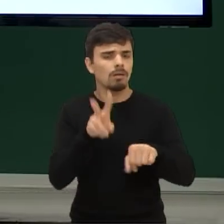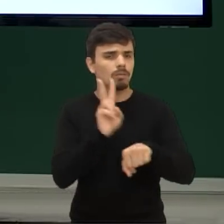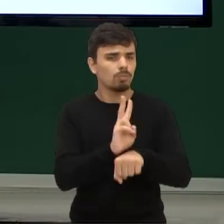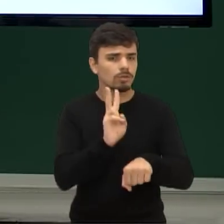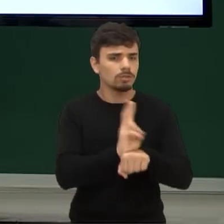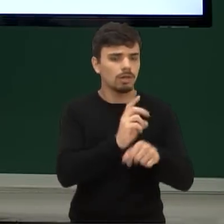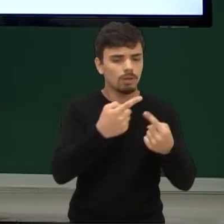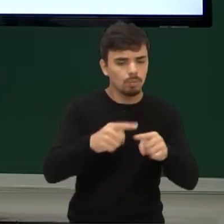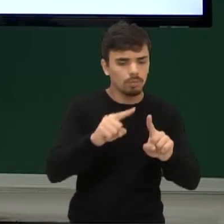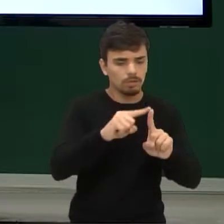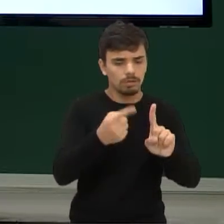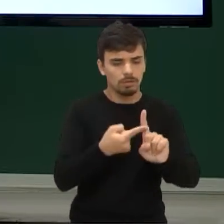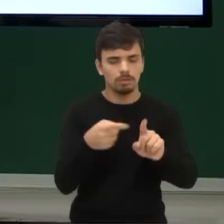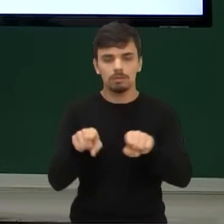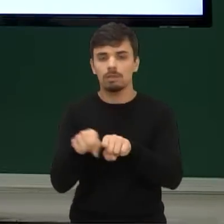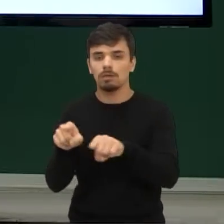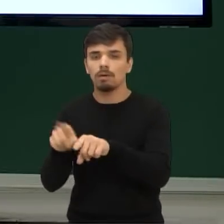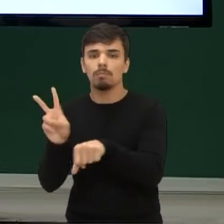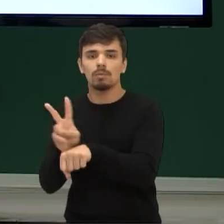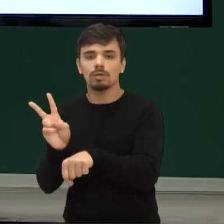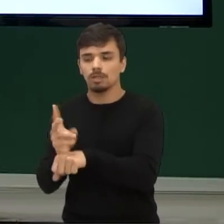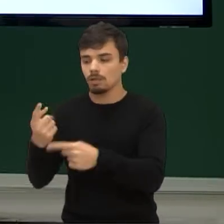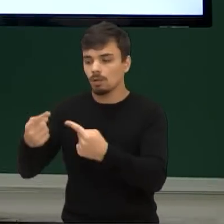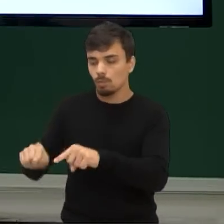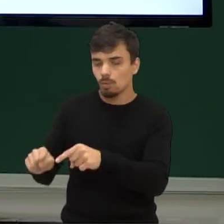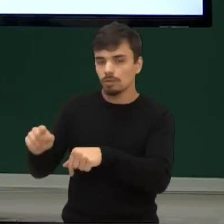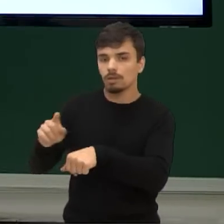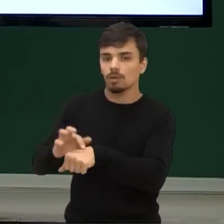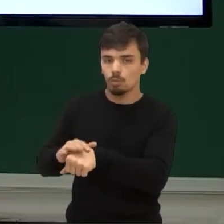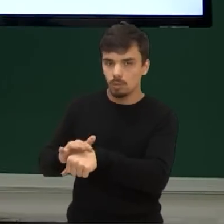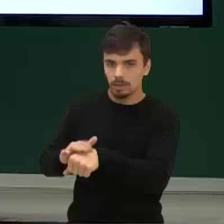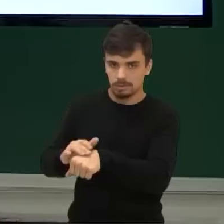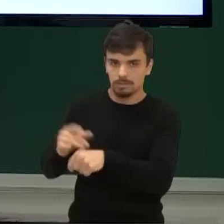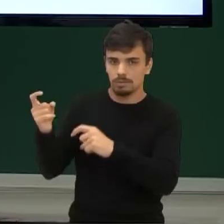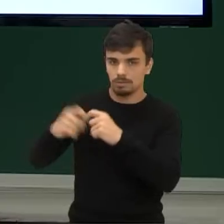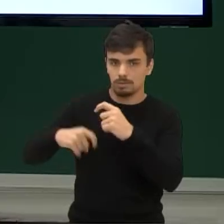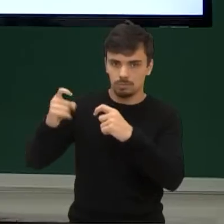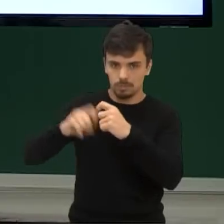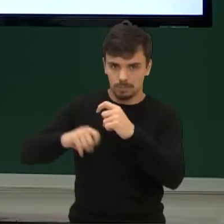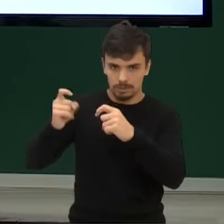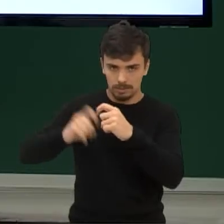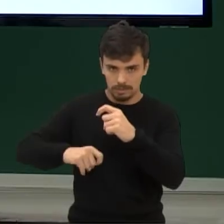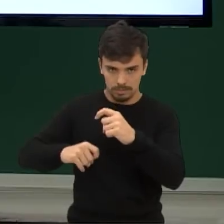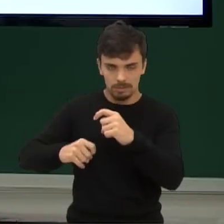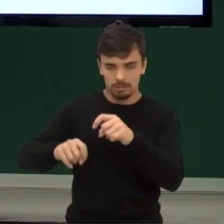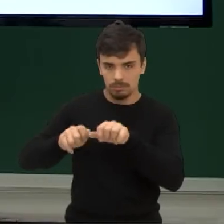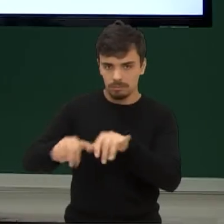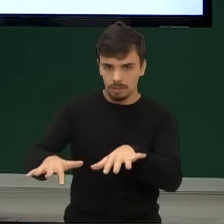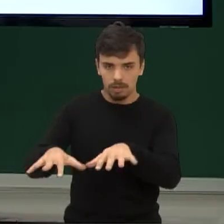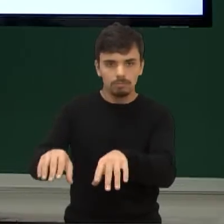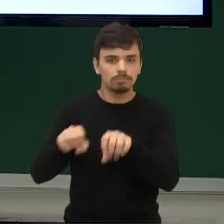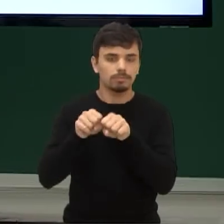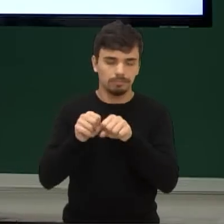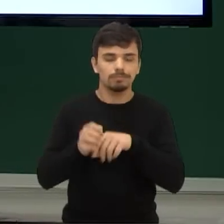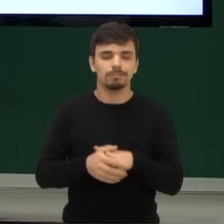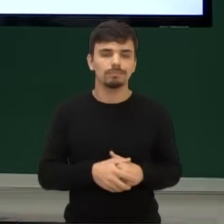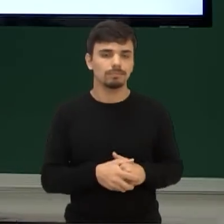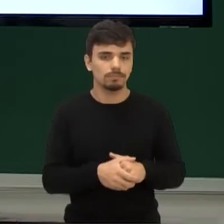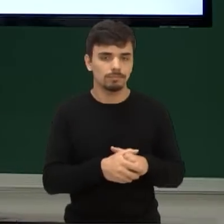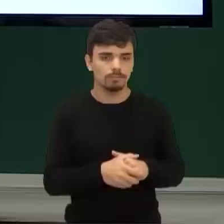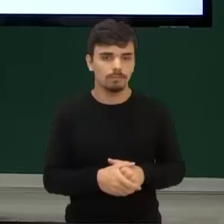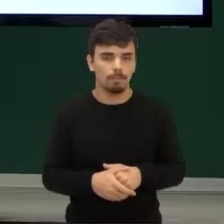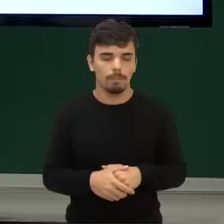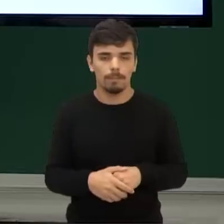contra a gravidez, a gente viu que protege também contra as ISTs, que são as infecções sexualmente